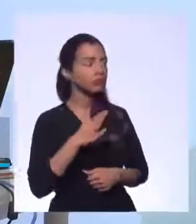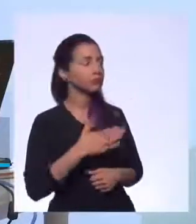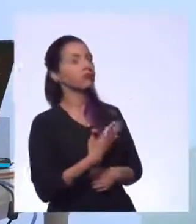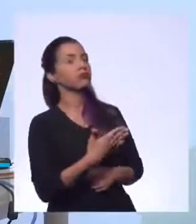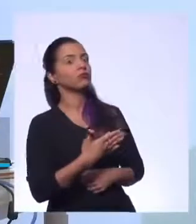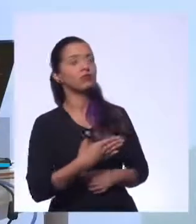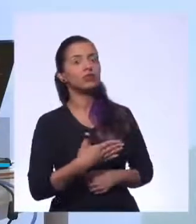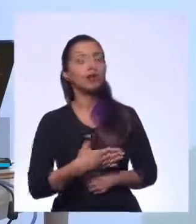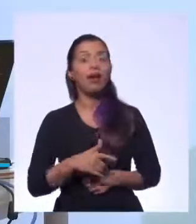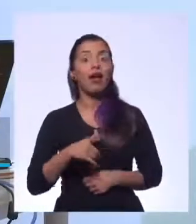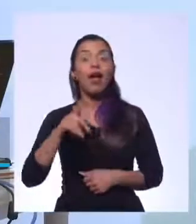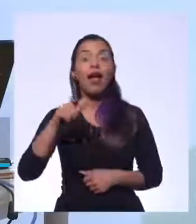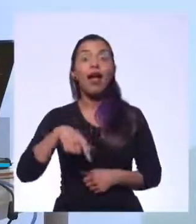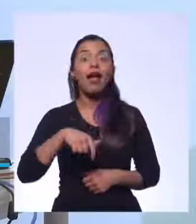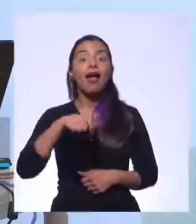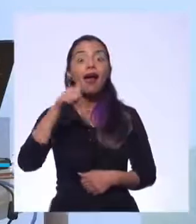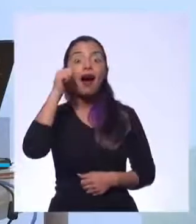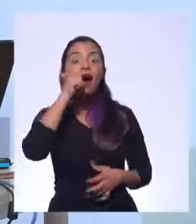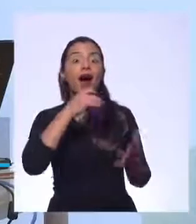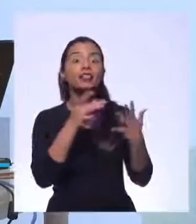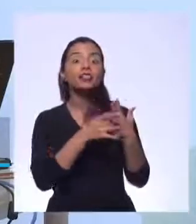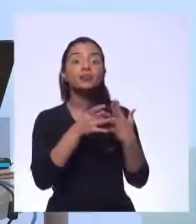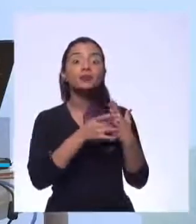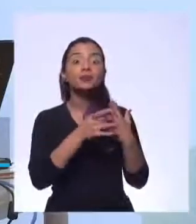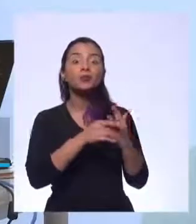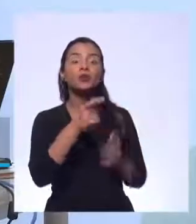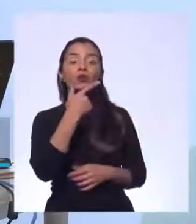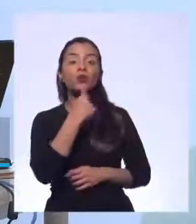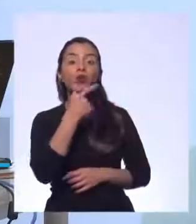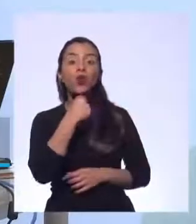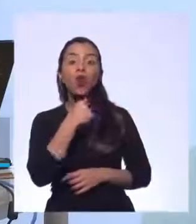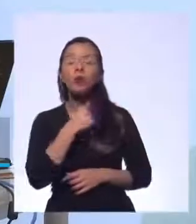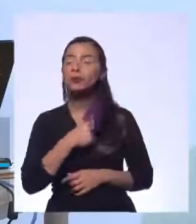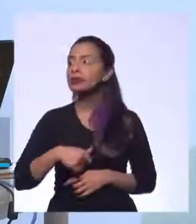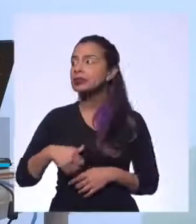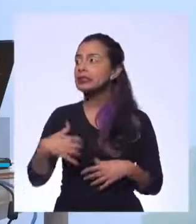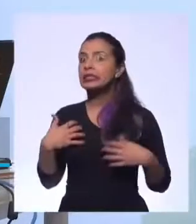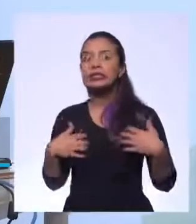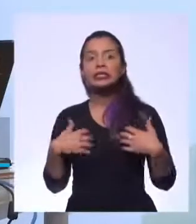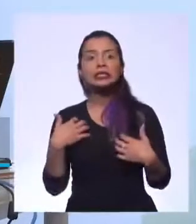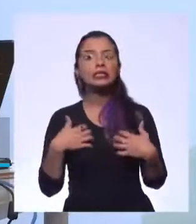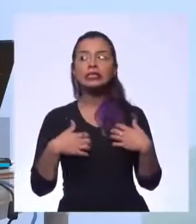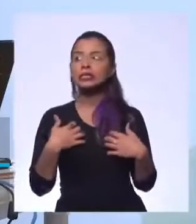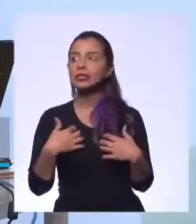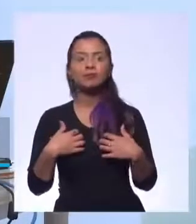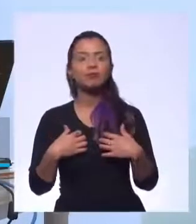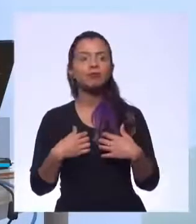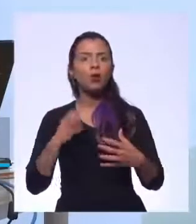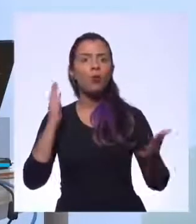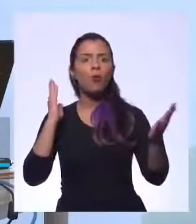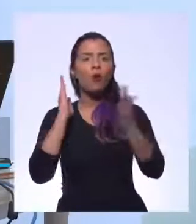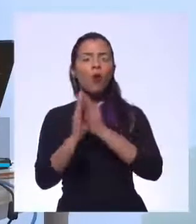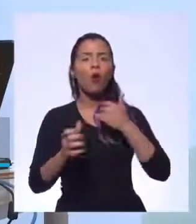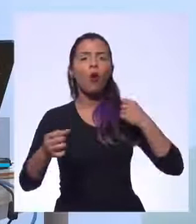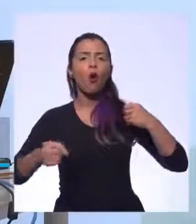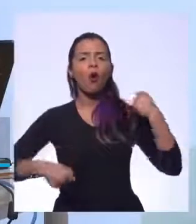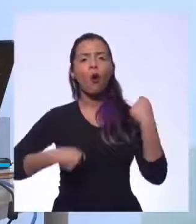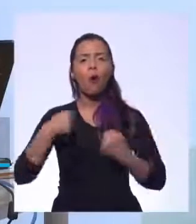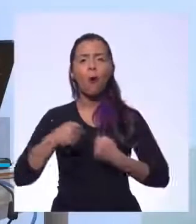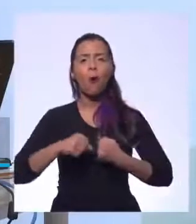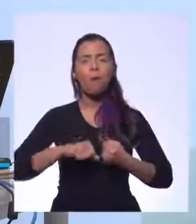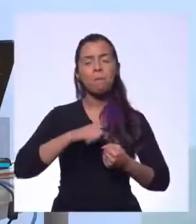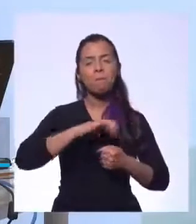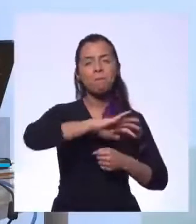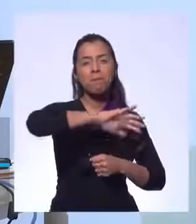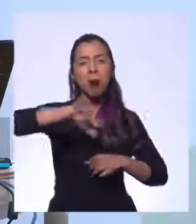própria esposa dele quem gritava atrás dele. Na tentativa de escapar do flagrante, o pescador sai correndo e, sem querer, vai esbarrando e